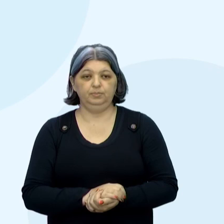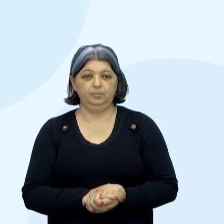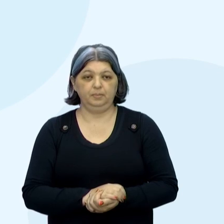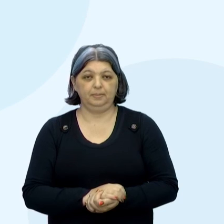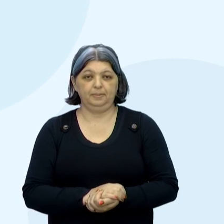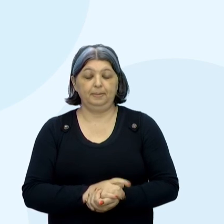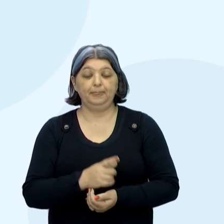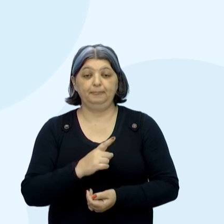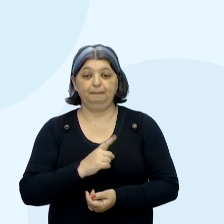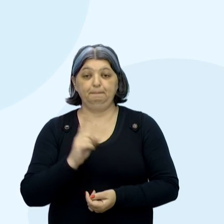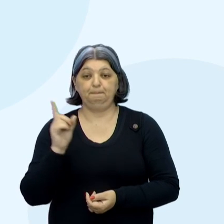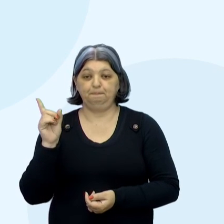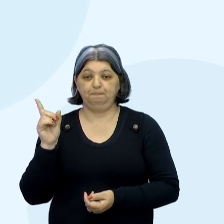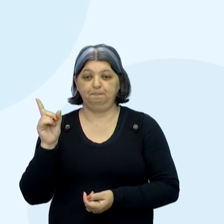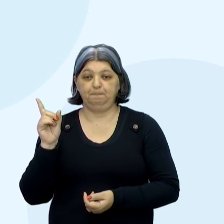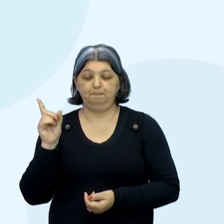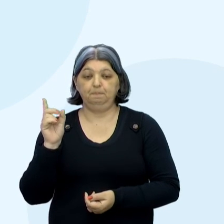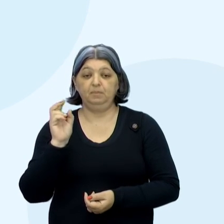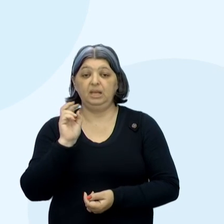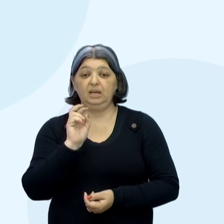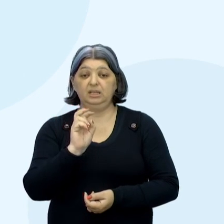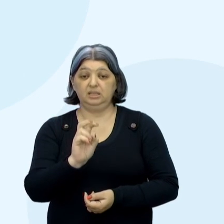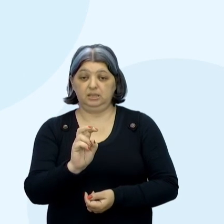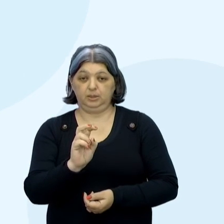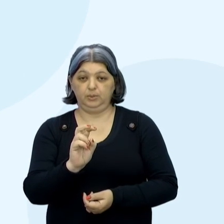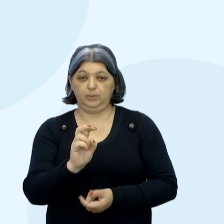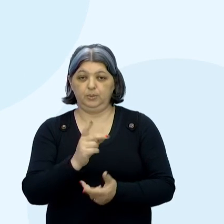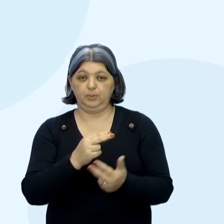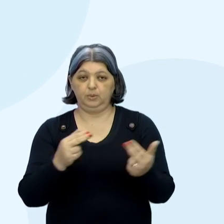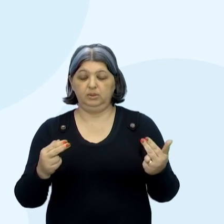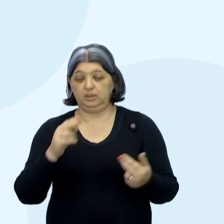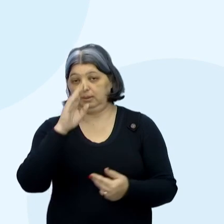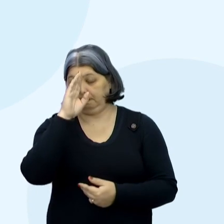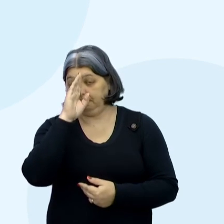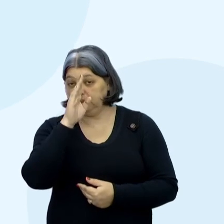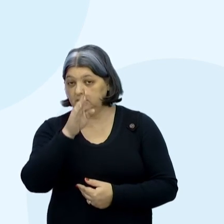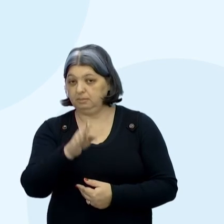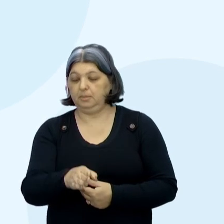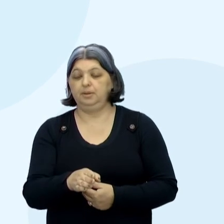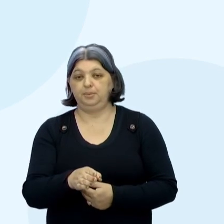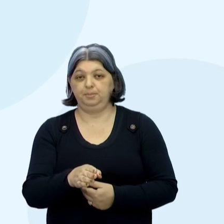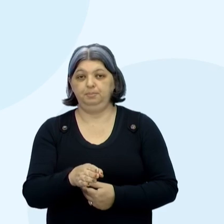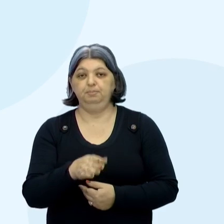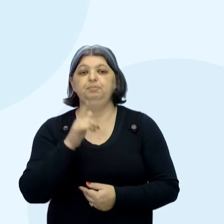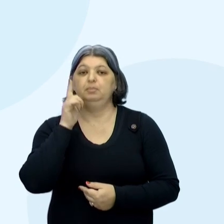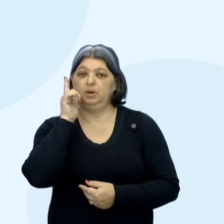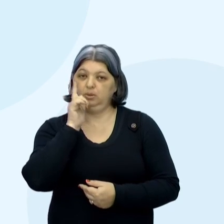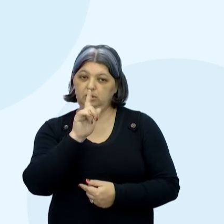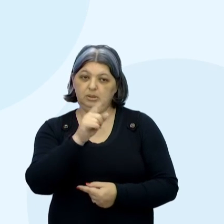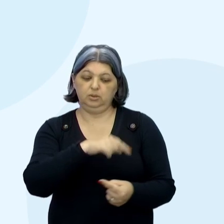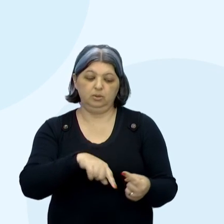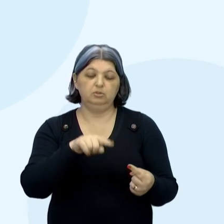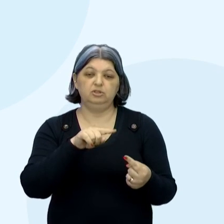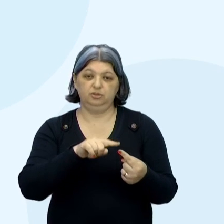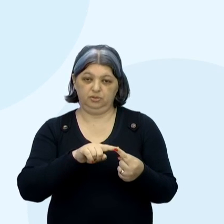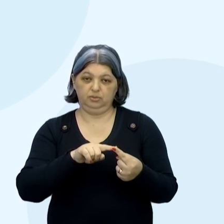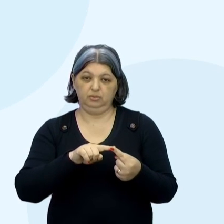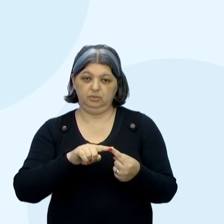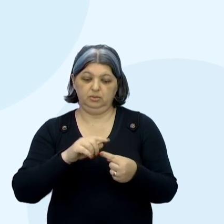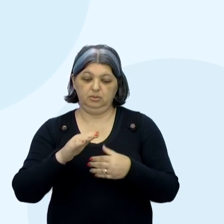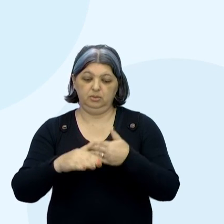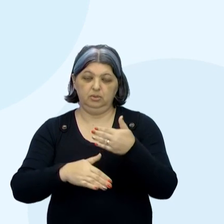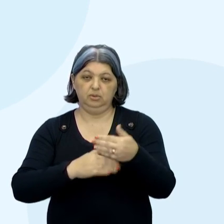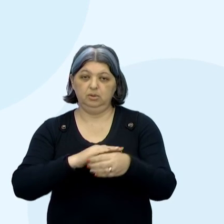tenho ali 5 elementos principais para o alcance dos objetivos do